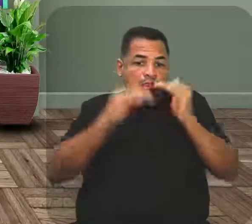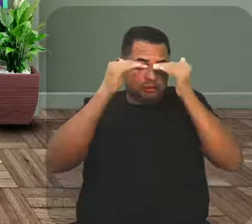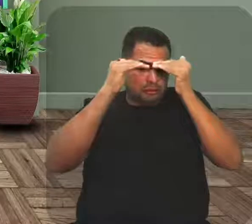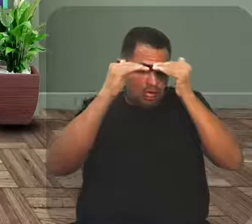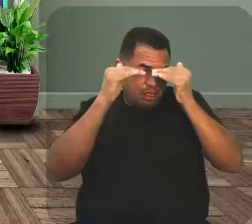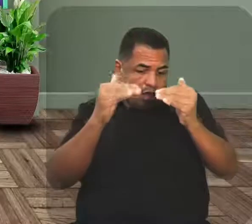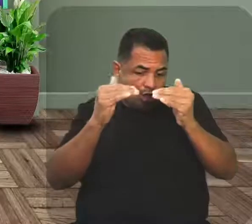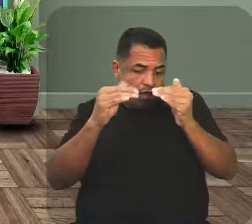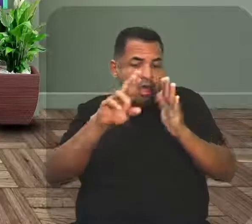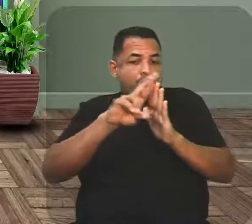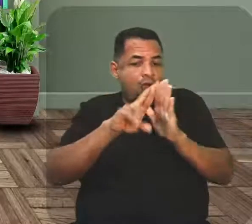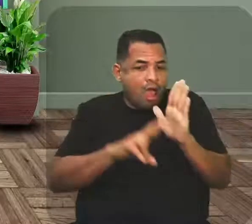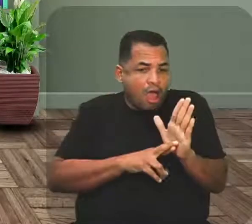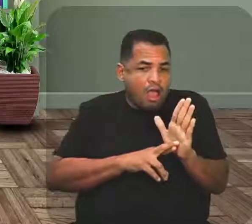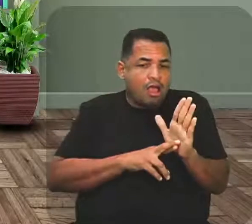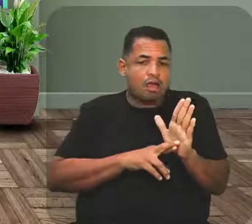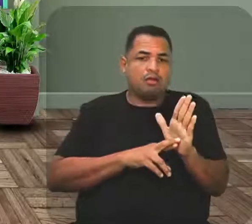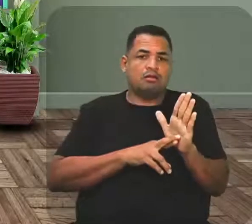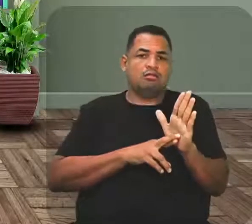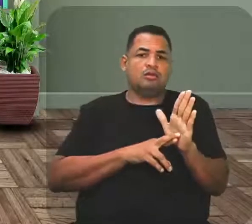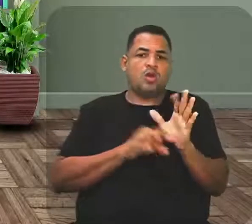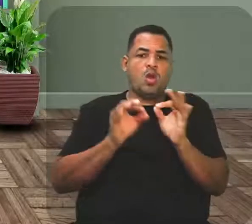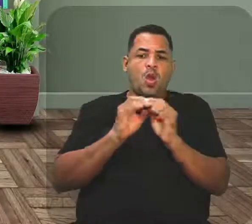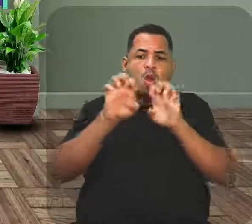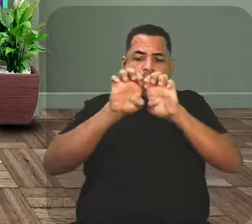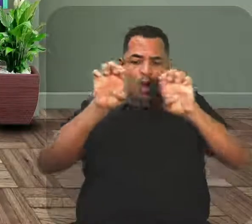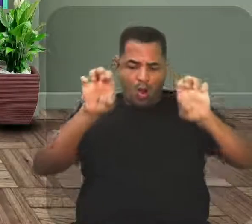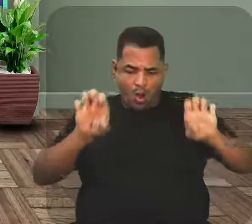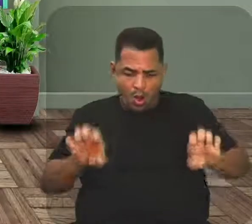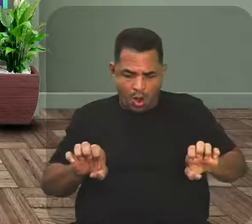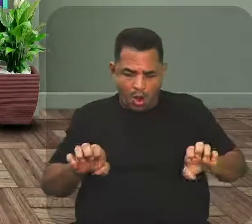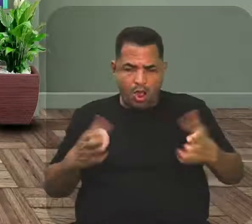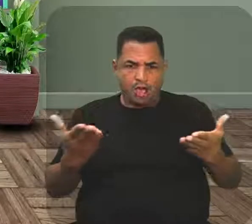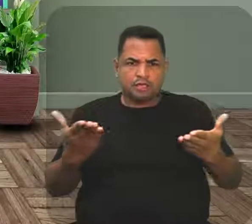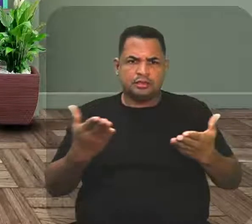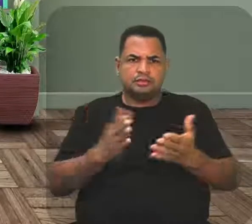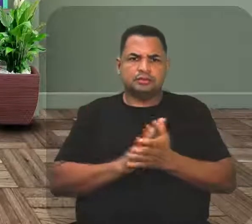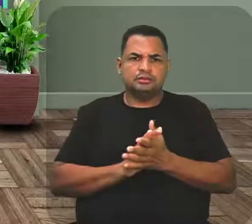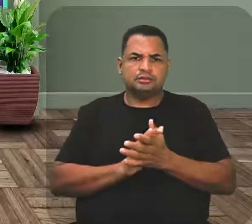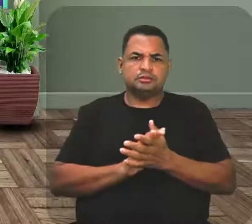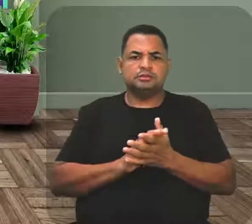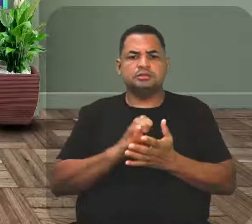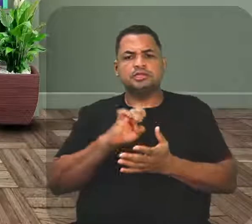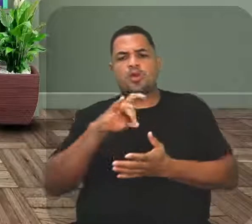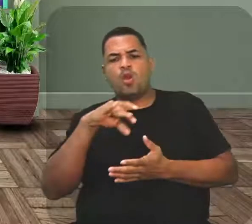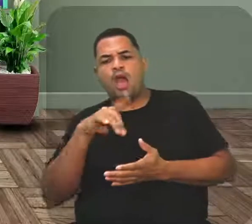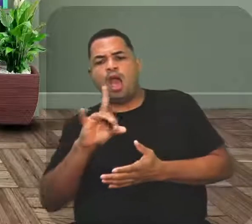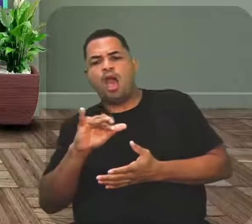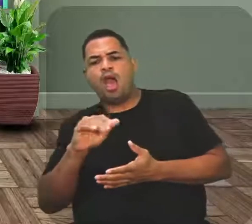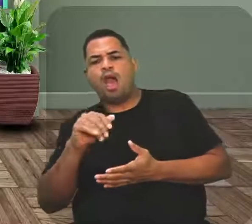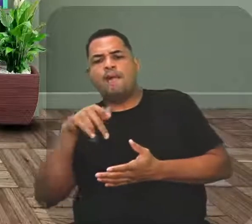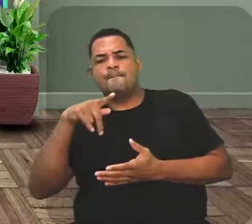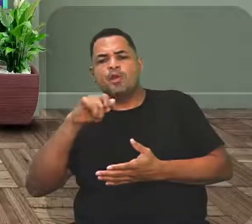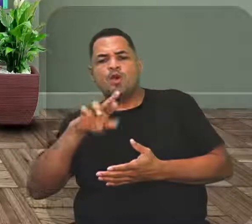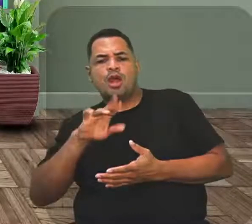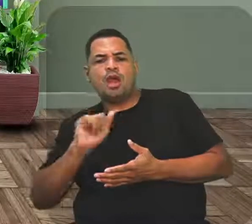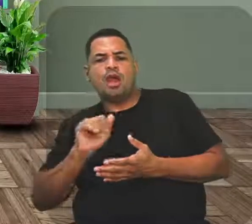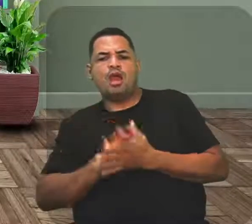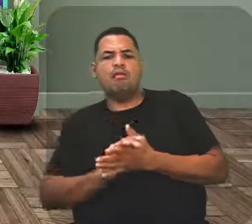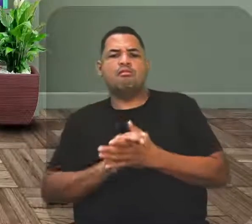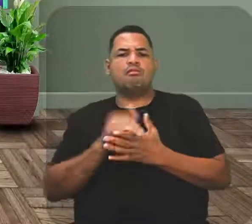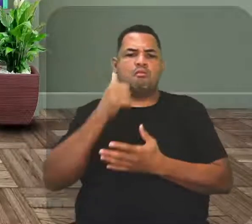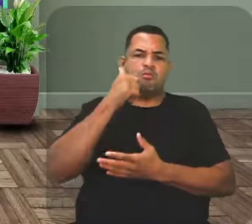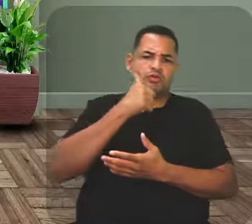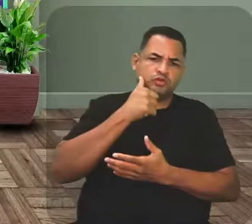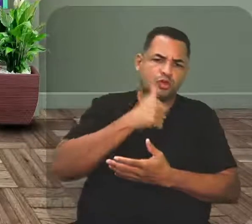toda essa estrutura, obedecendo singular, plural, masculino e feminino,